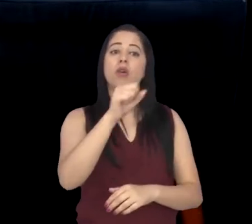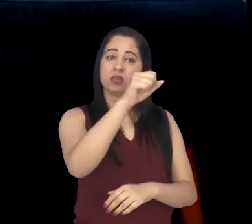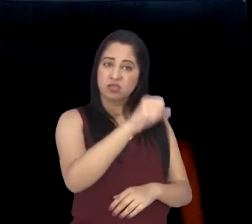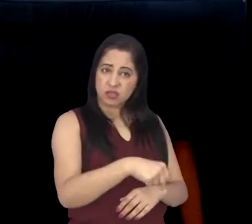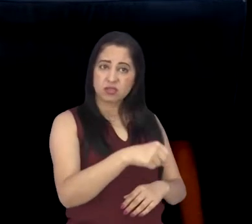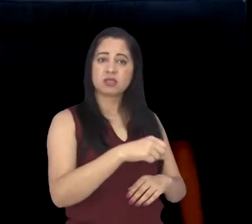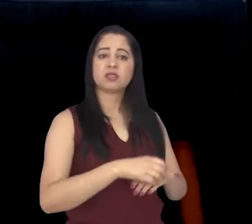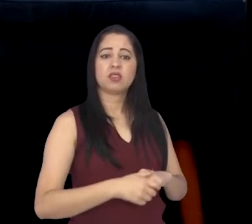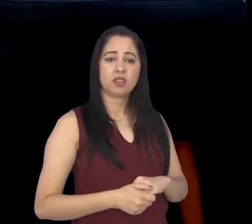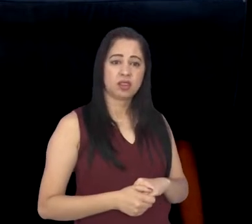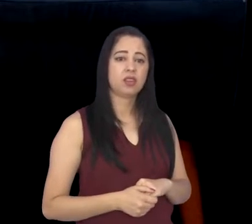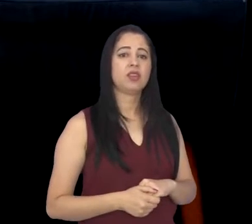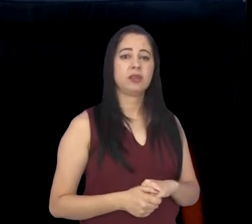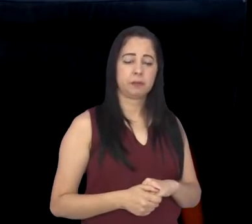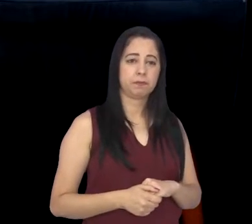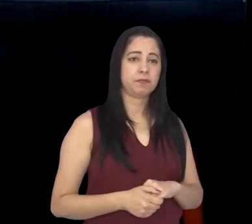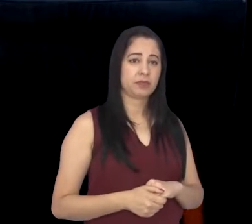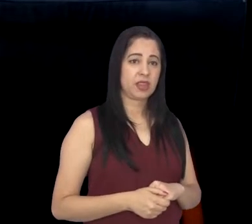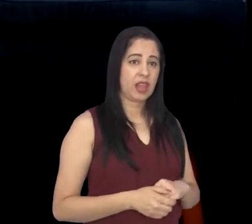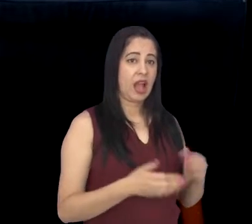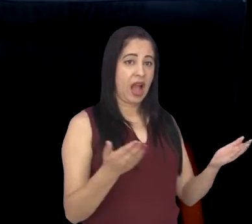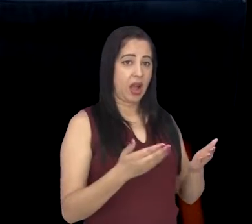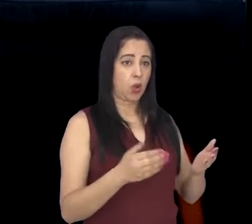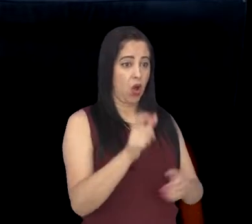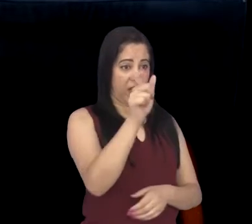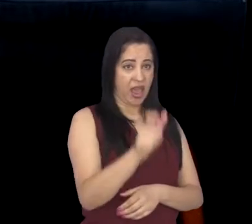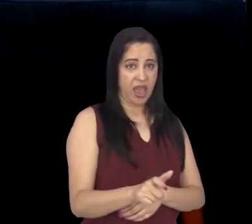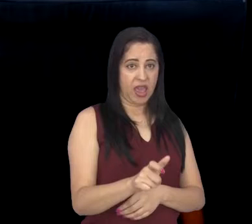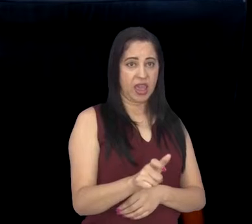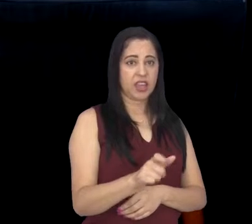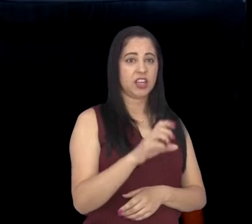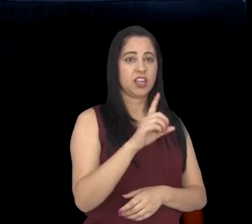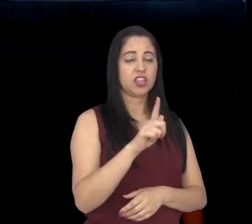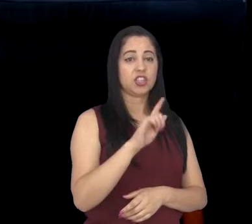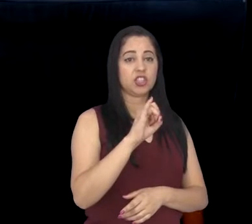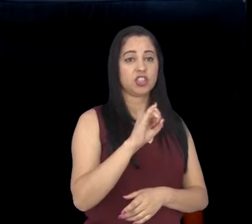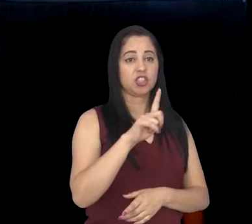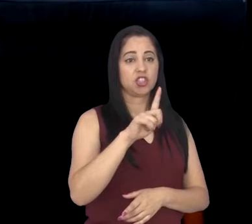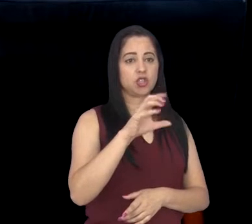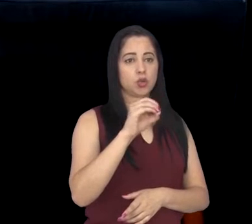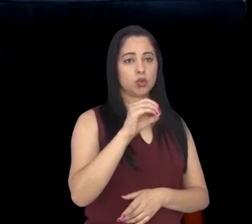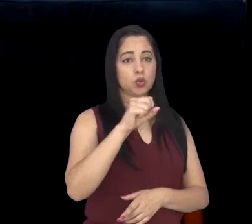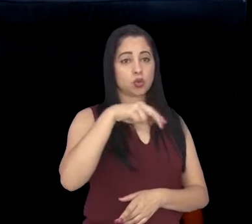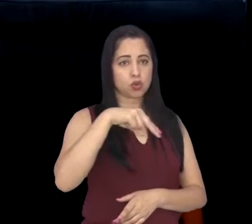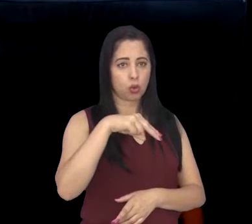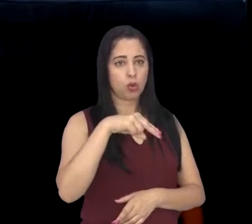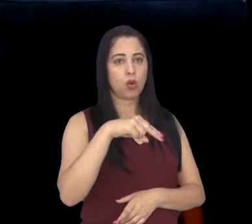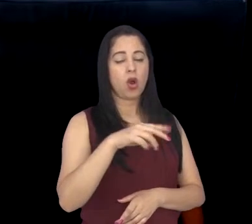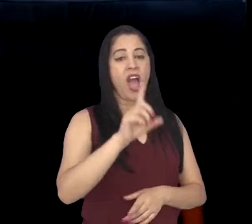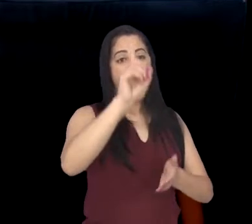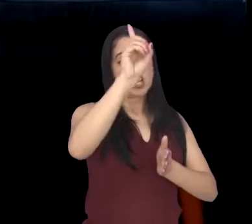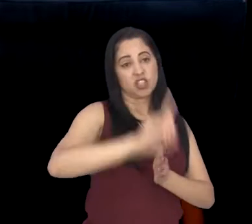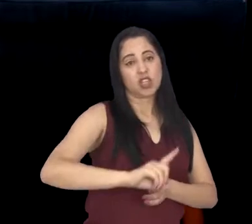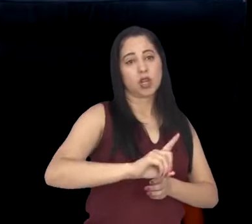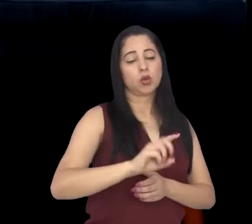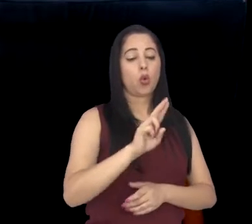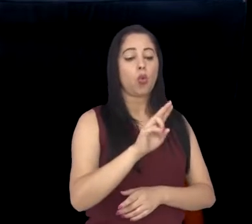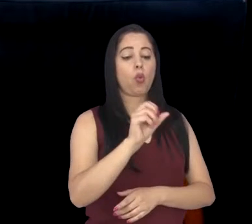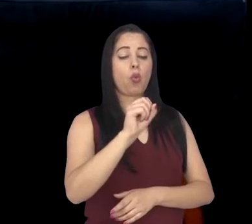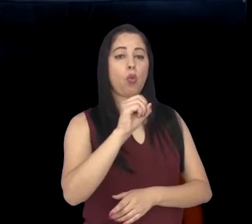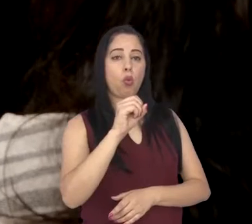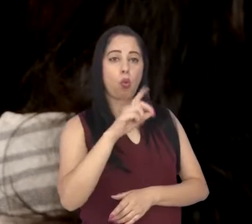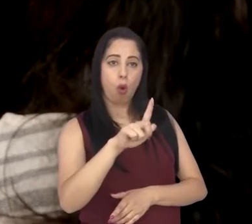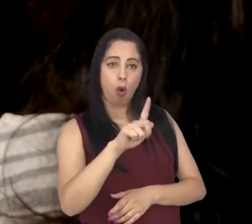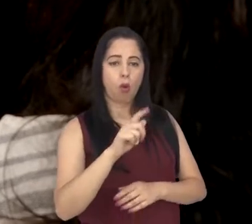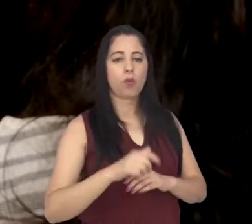Júnior, que foi diretor da Folha, hoje é diretor da UOL. Imagina estudar com todo esse pessoal. Na editora do Roberto Schweitz, da Companhia das